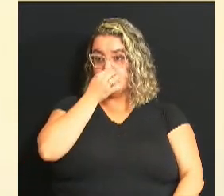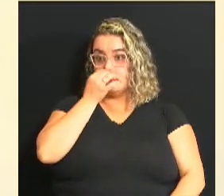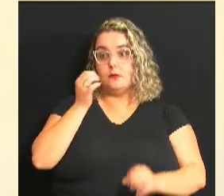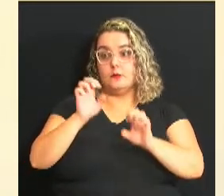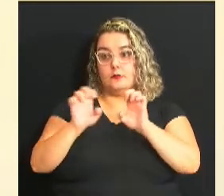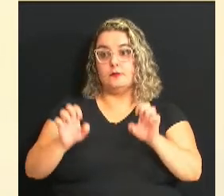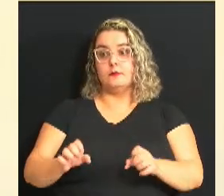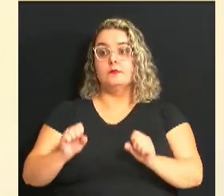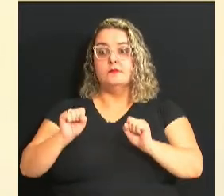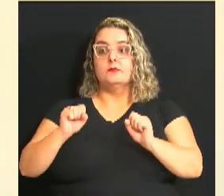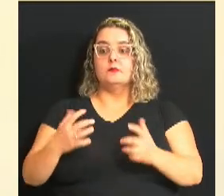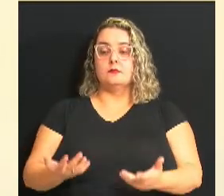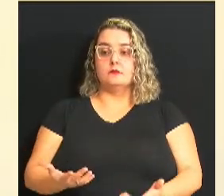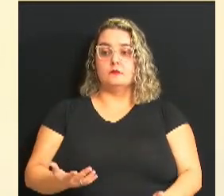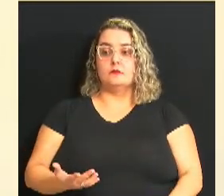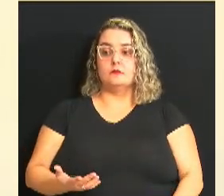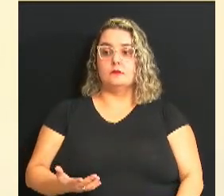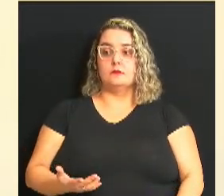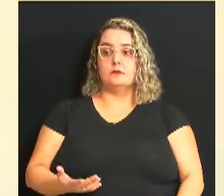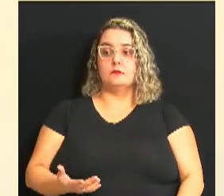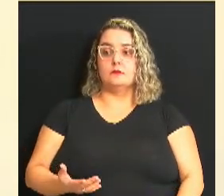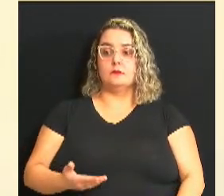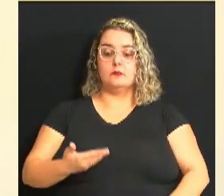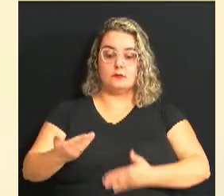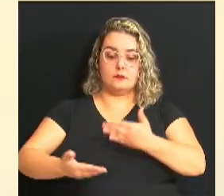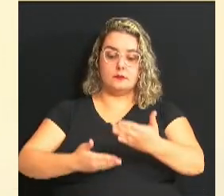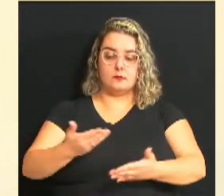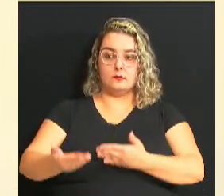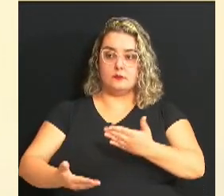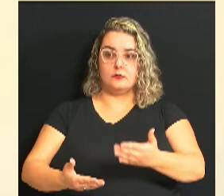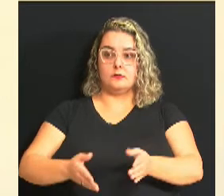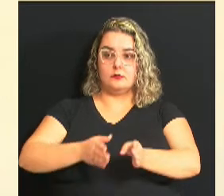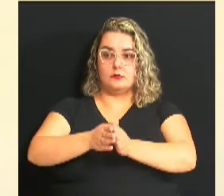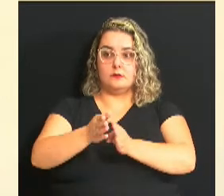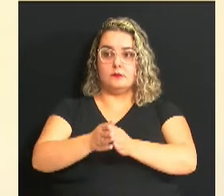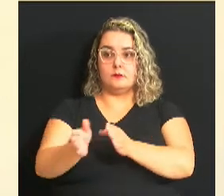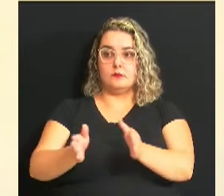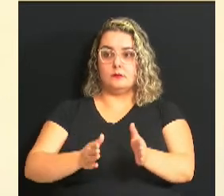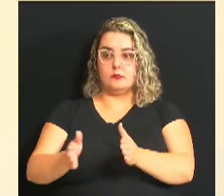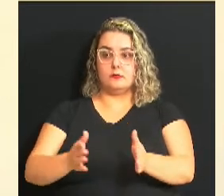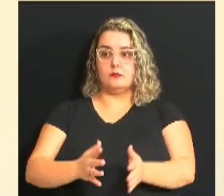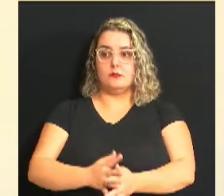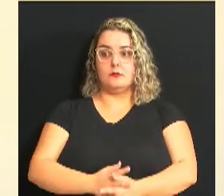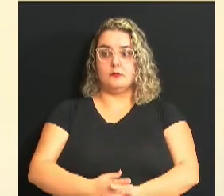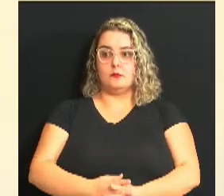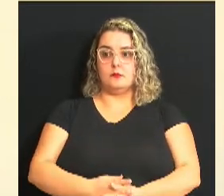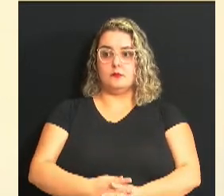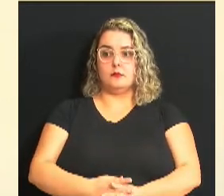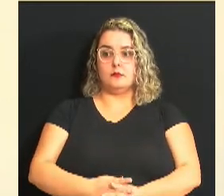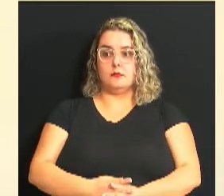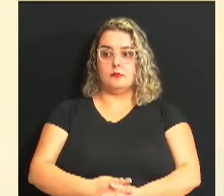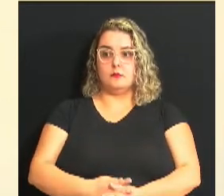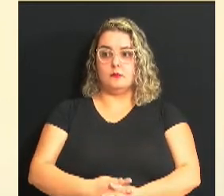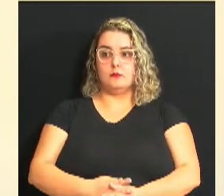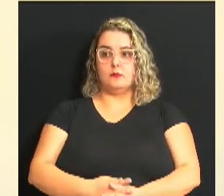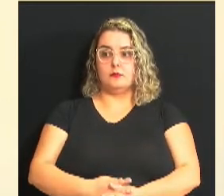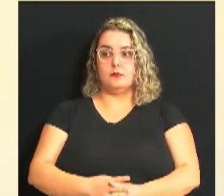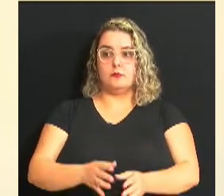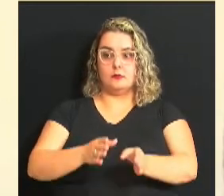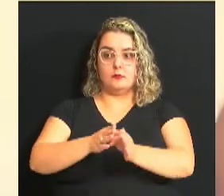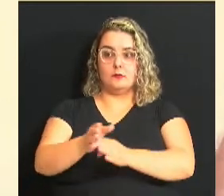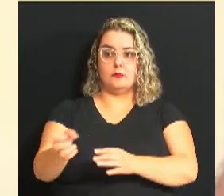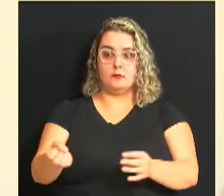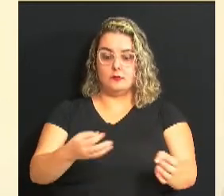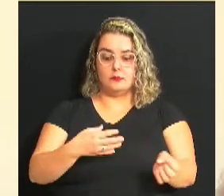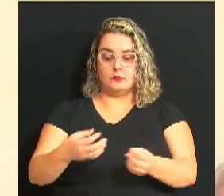gente possa... Os servidores que estão no conselho com a gente nesse momento, né, o conselho atual, ele tem a